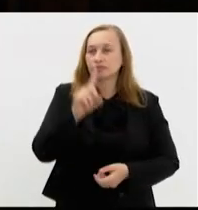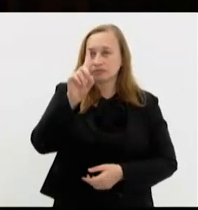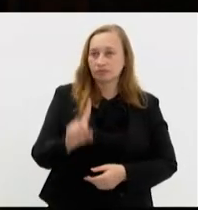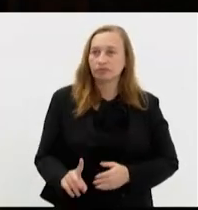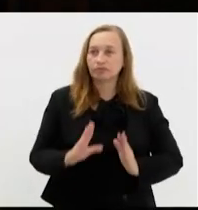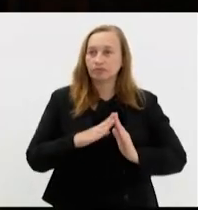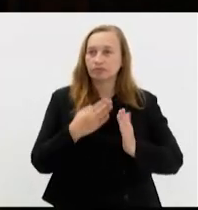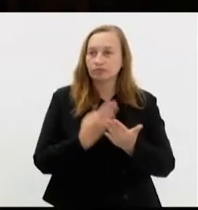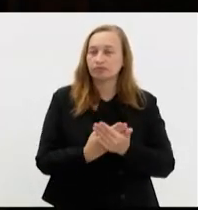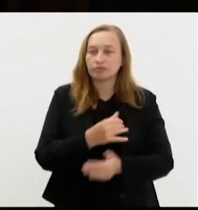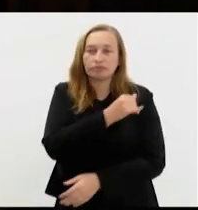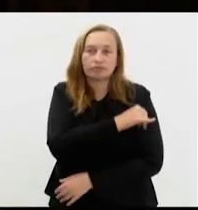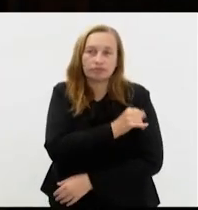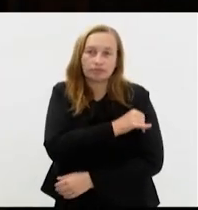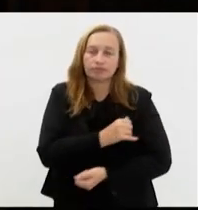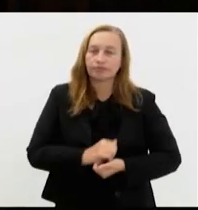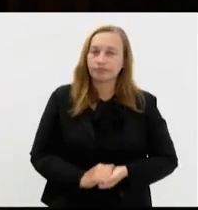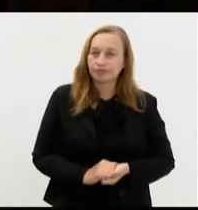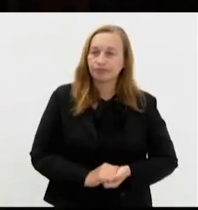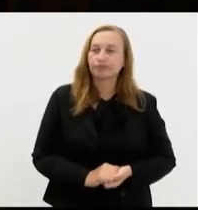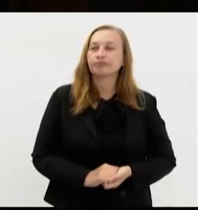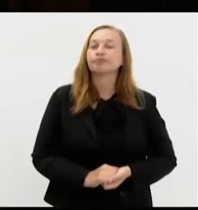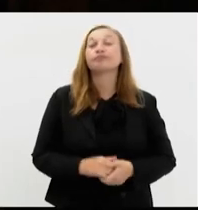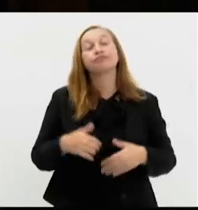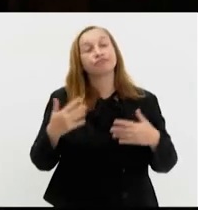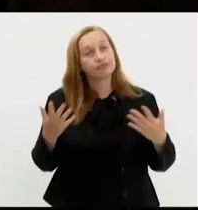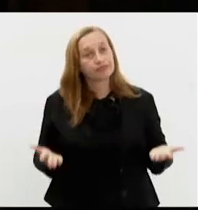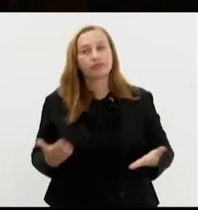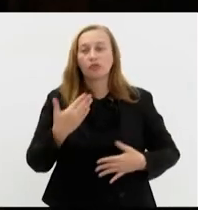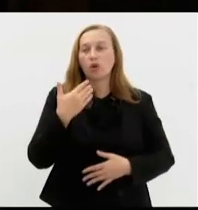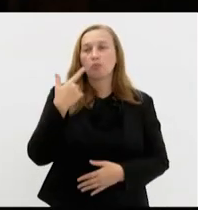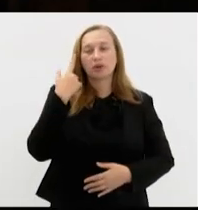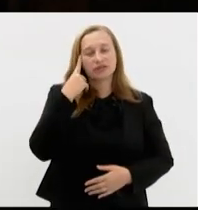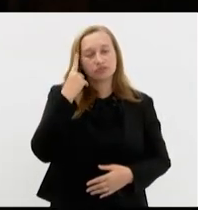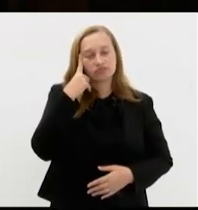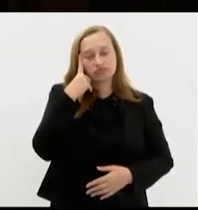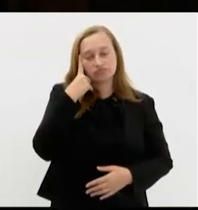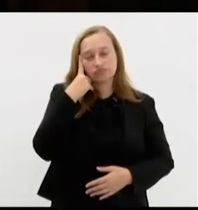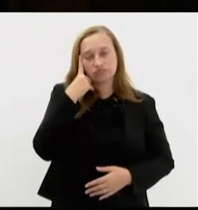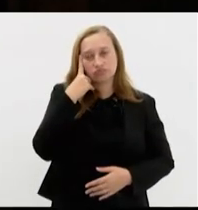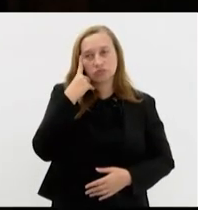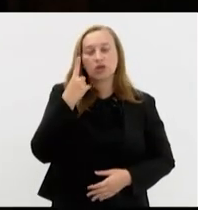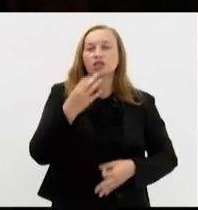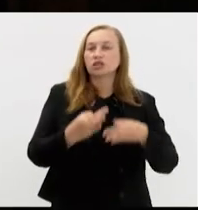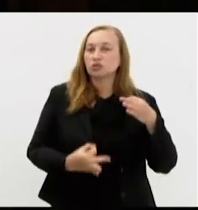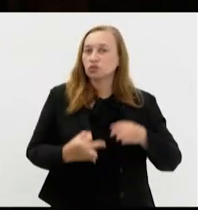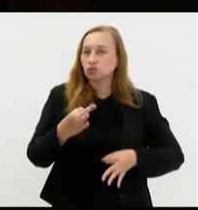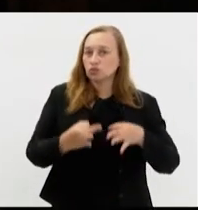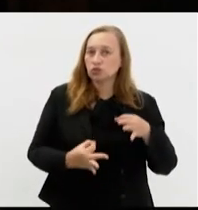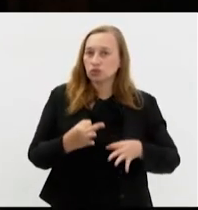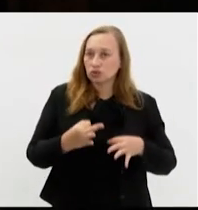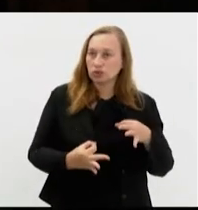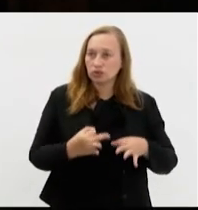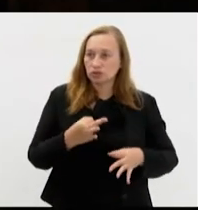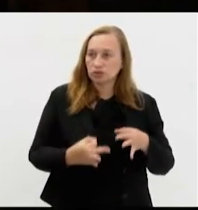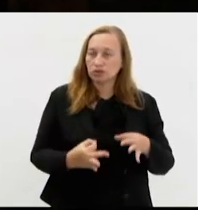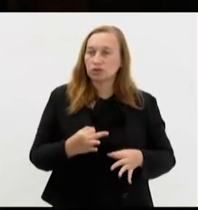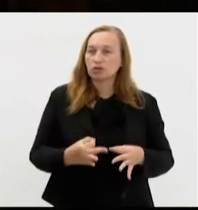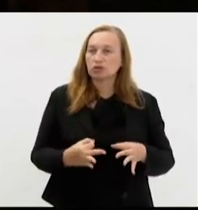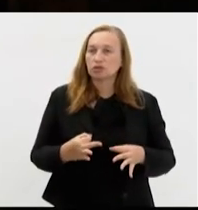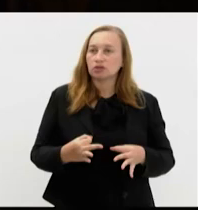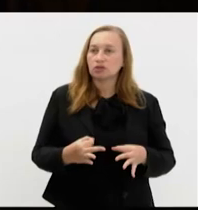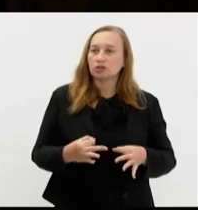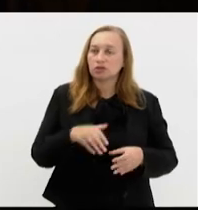Rio de Janeiro Tribunal do Rio de Janeiro Então eu penso que a justiça eleitoral nesse